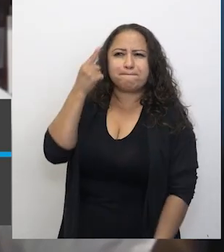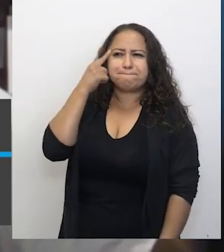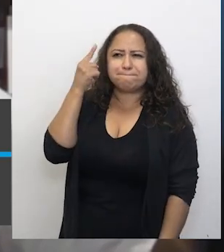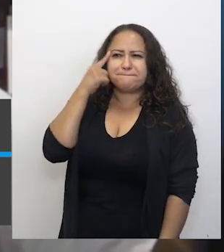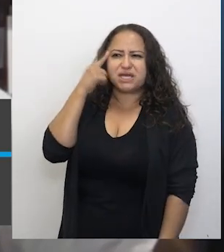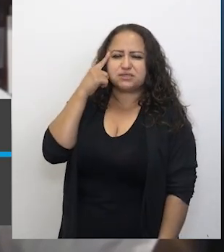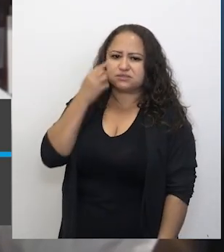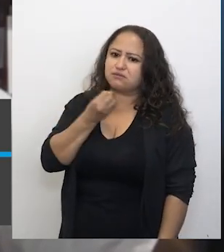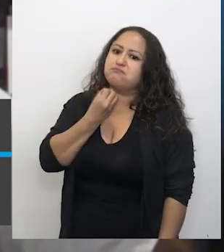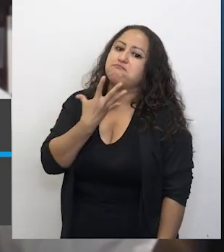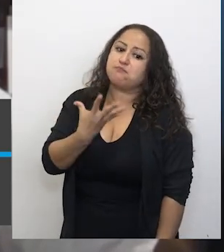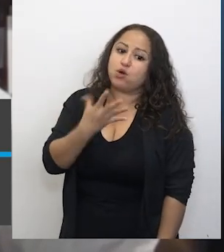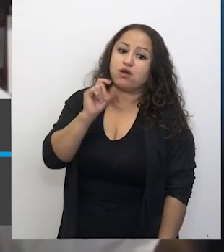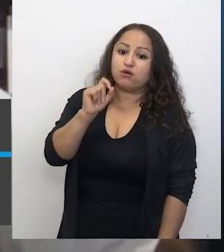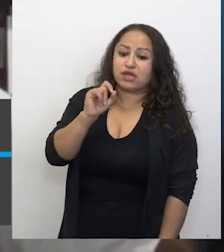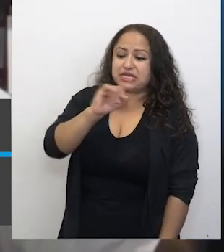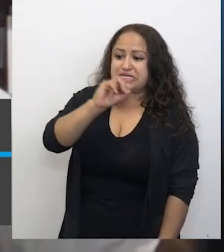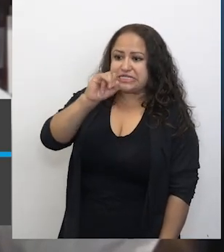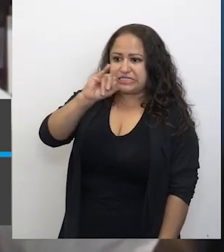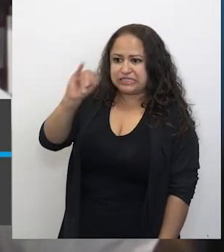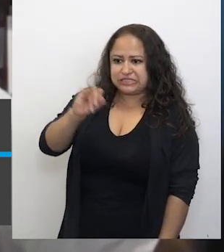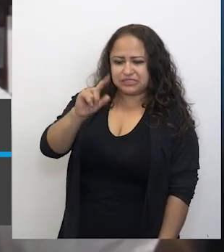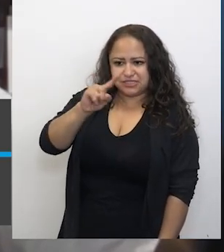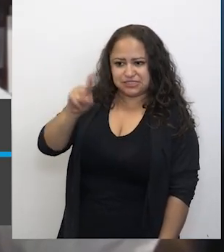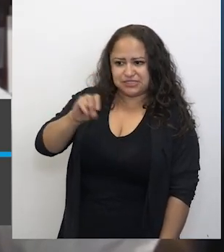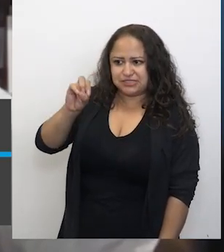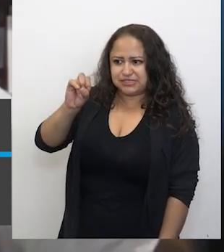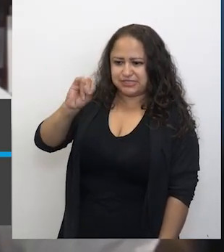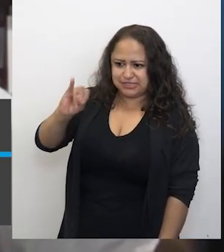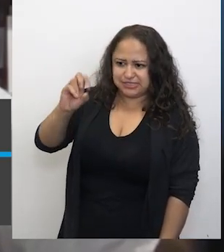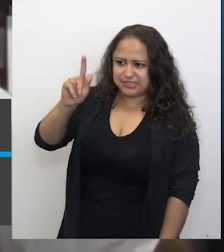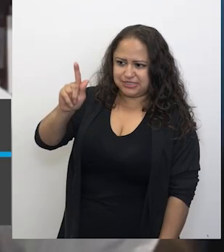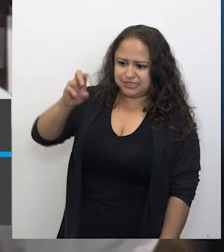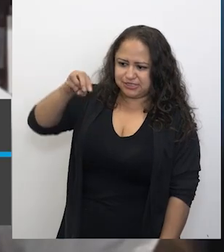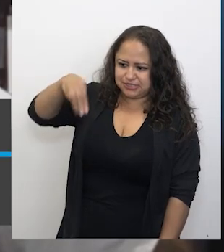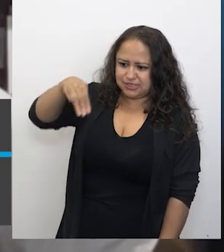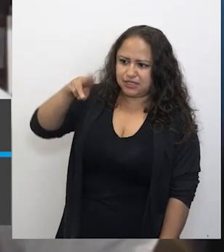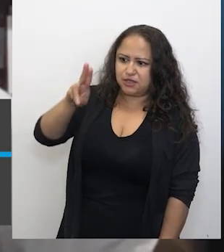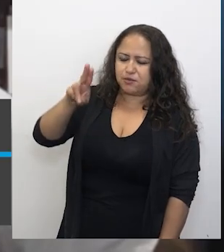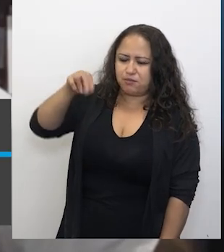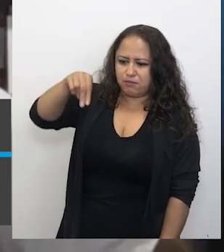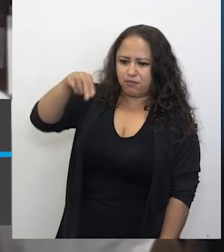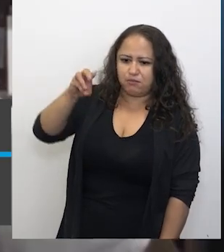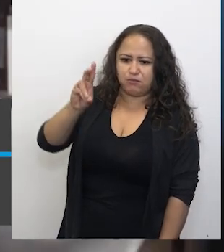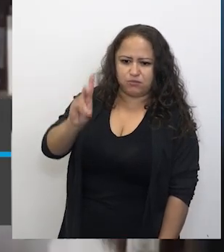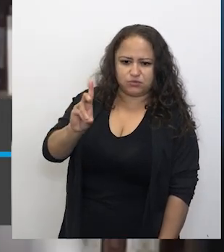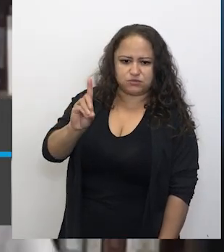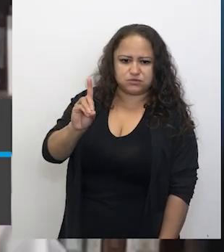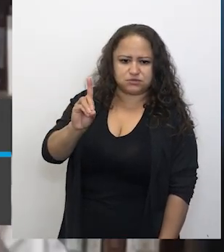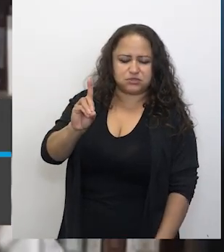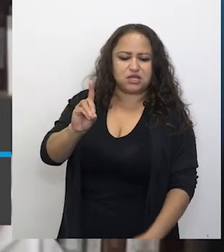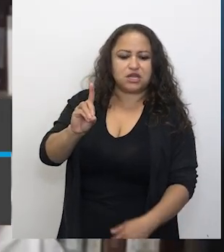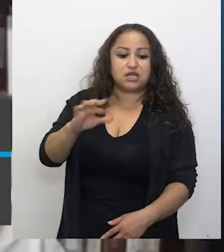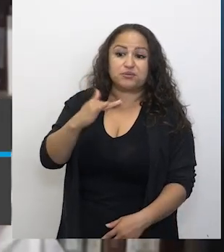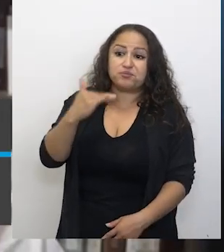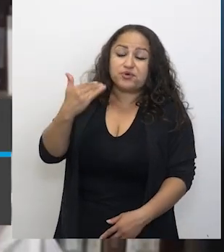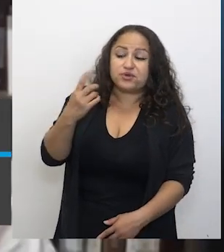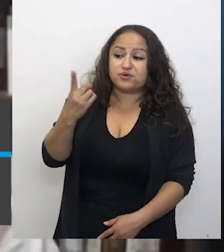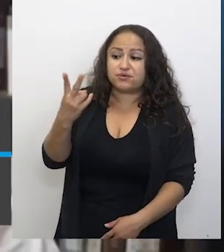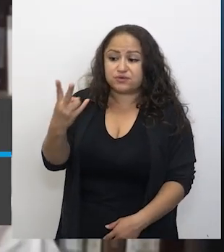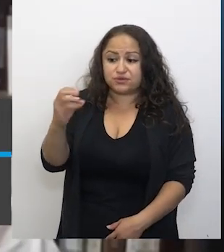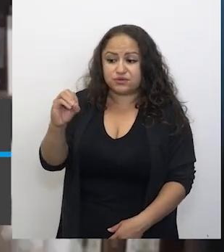bem isso, é o Zygmunt Bauman, falecido, né, no último ano de 2017, em que essa tensão